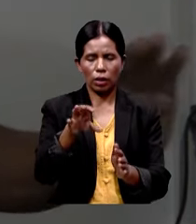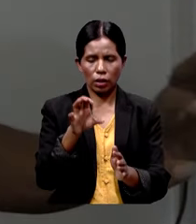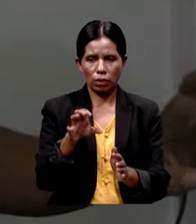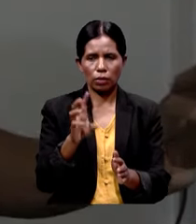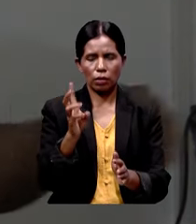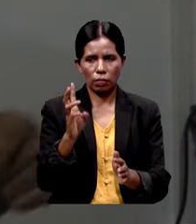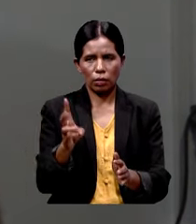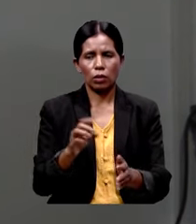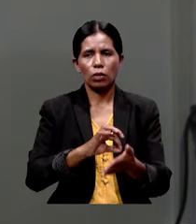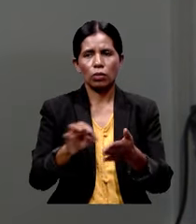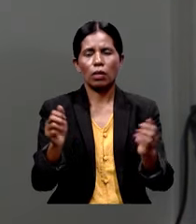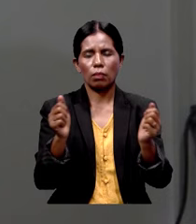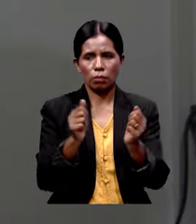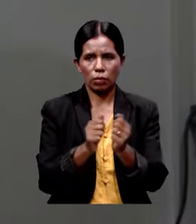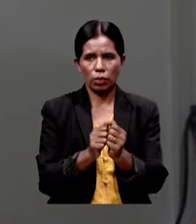sura hamutruwa ne